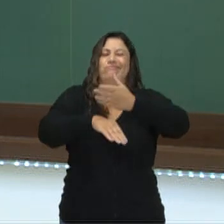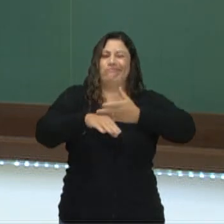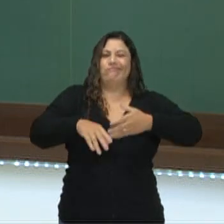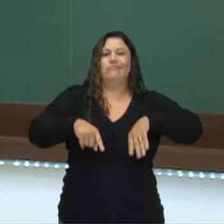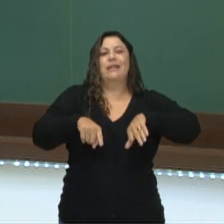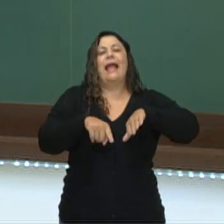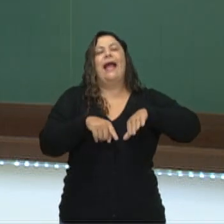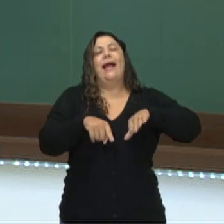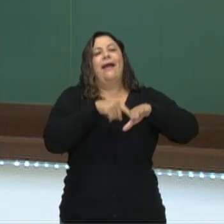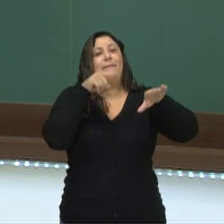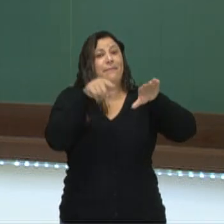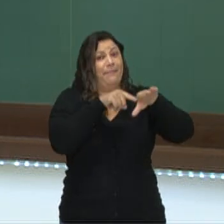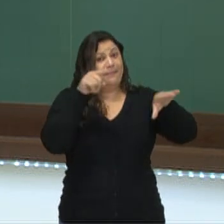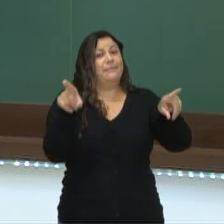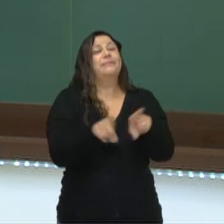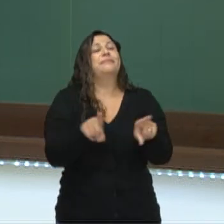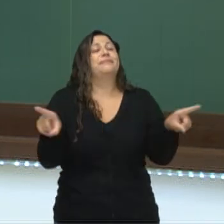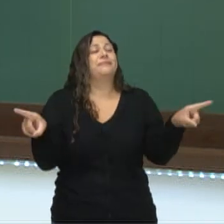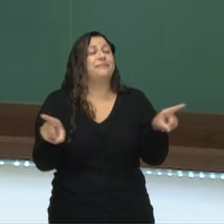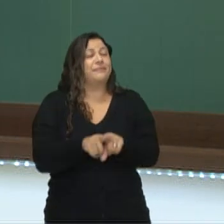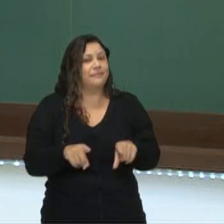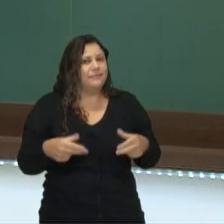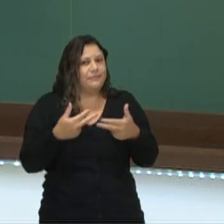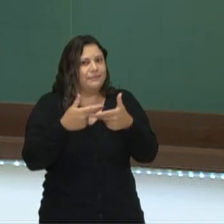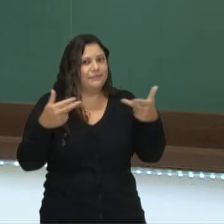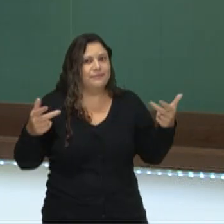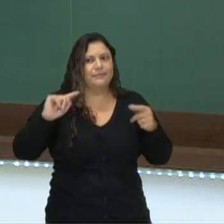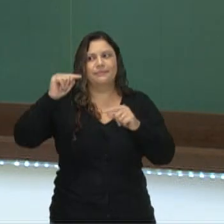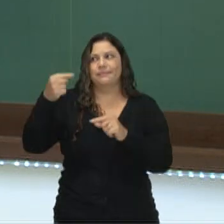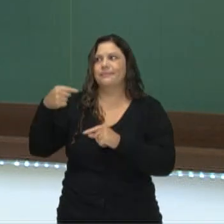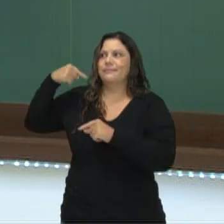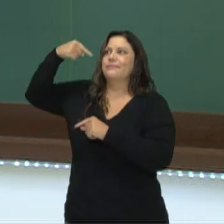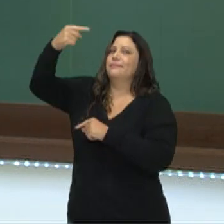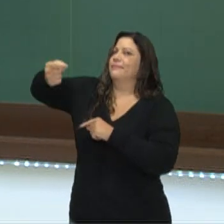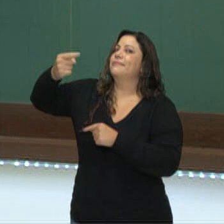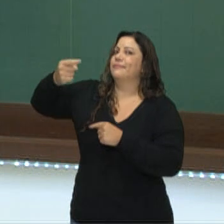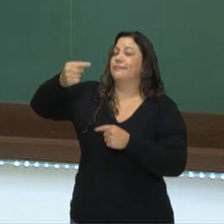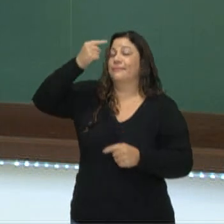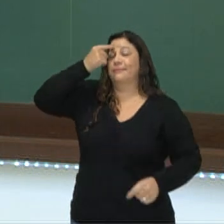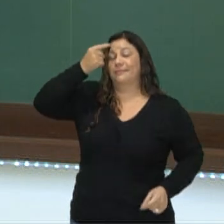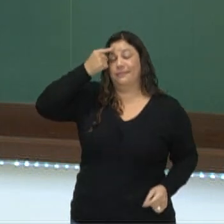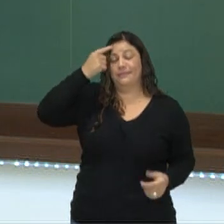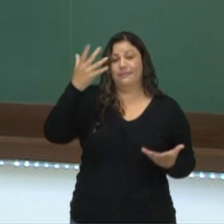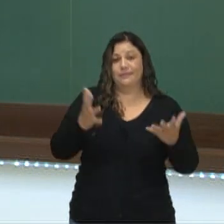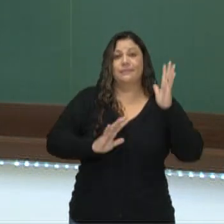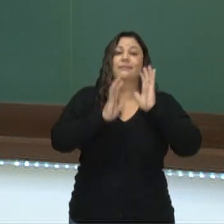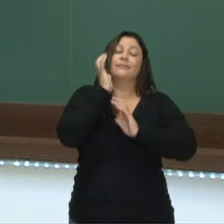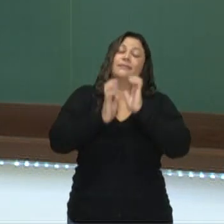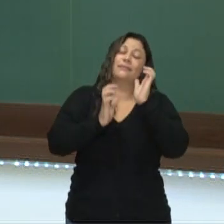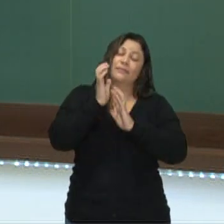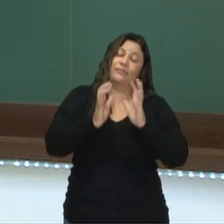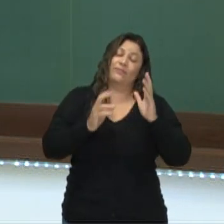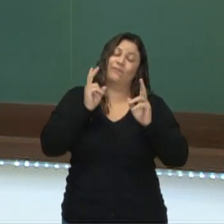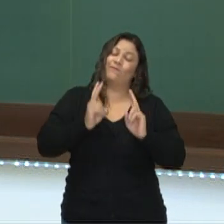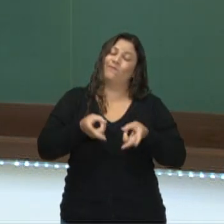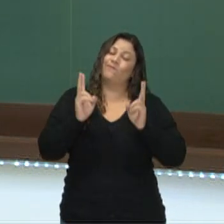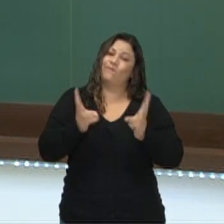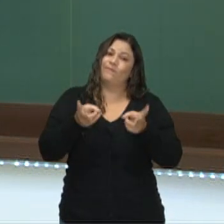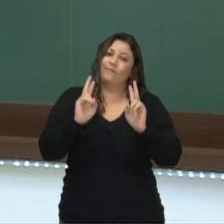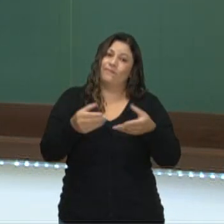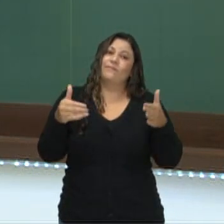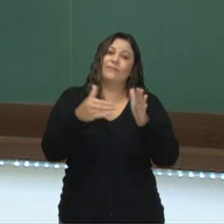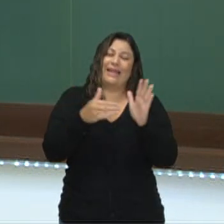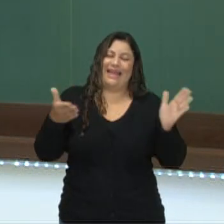pé. Então, é uma coisa além do que a gente pensa. E é um conflito que perdura até os dias de